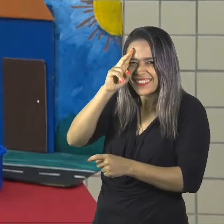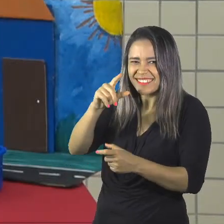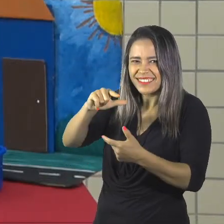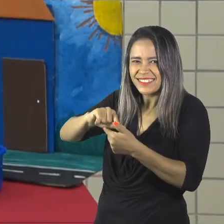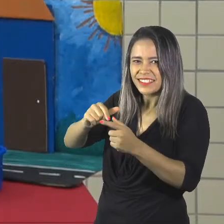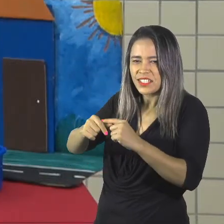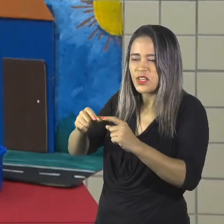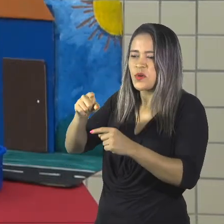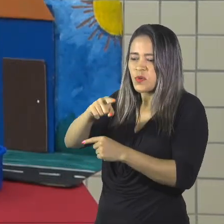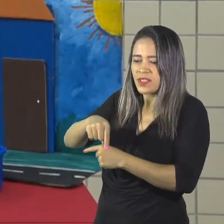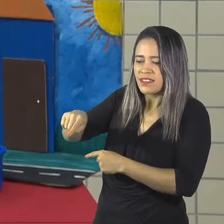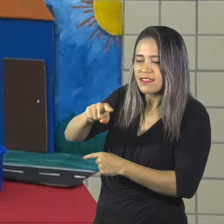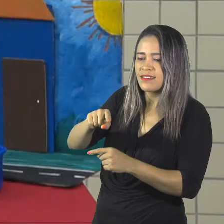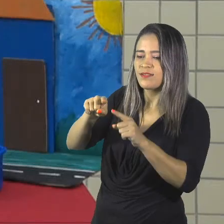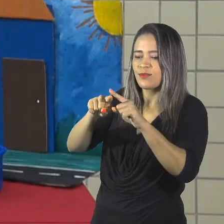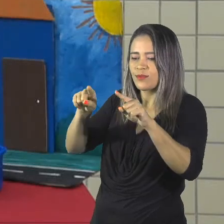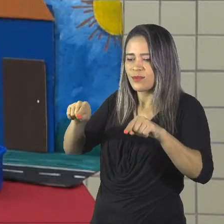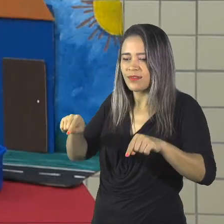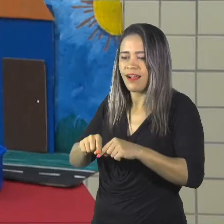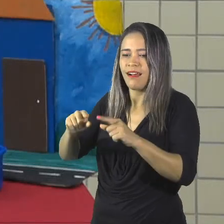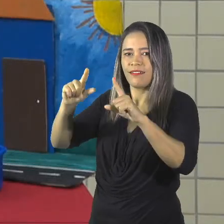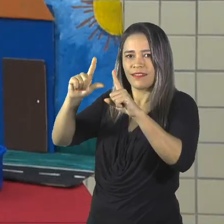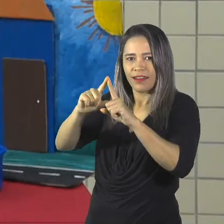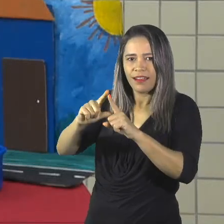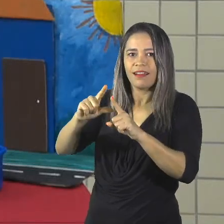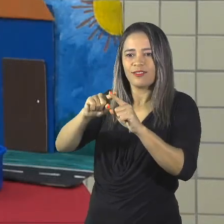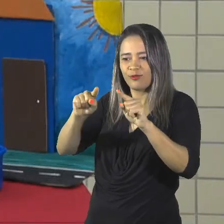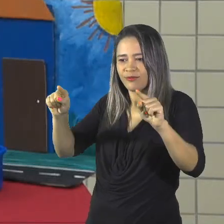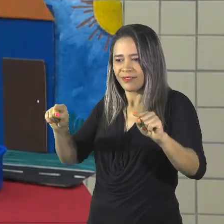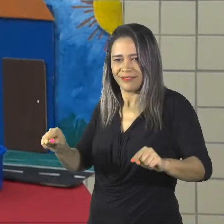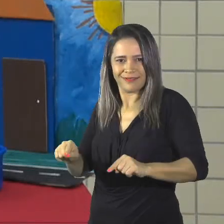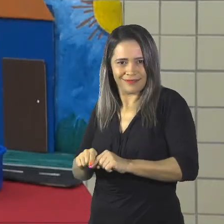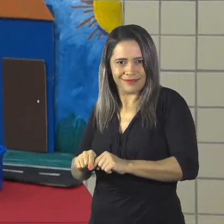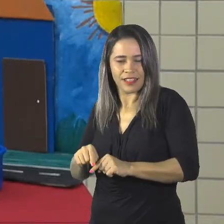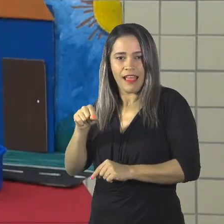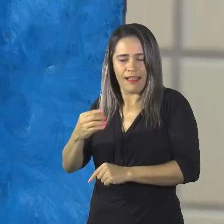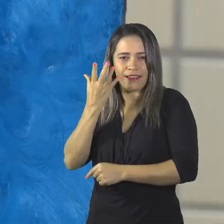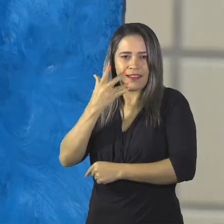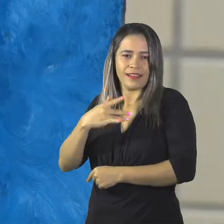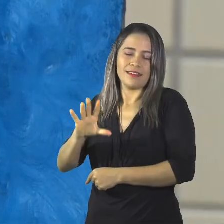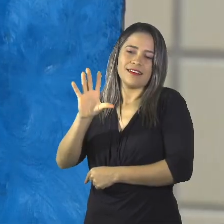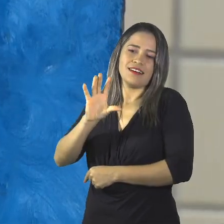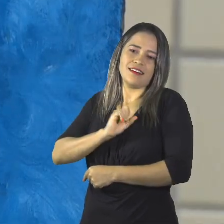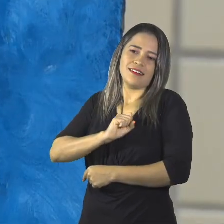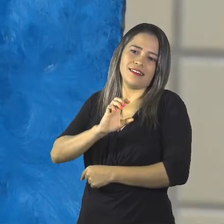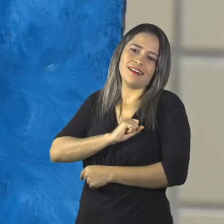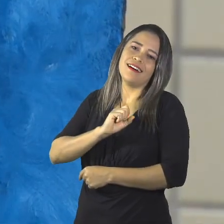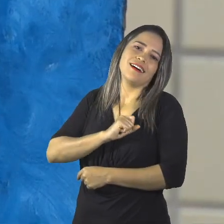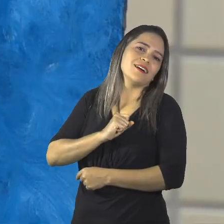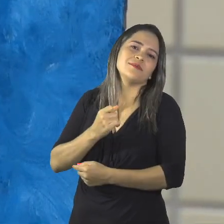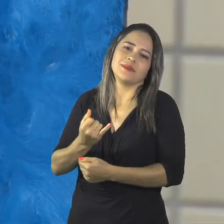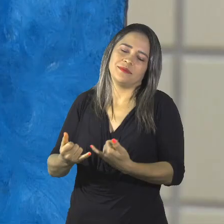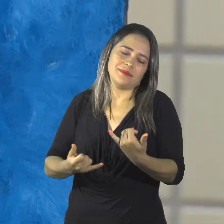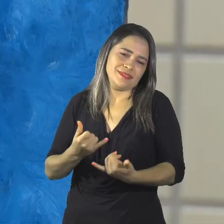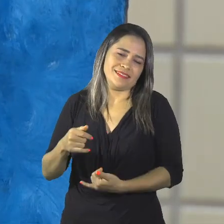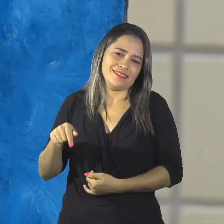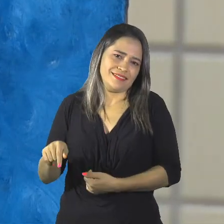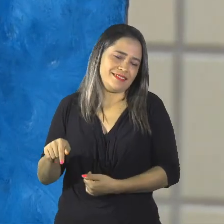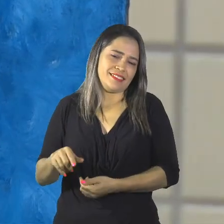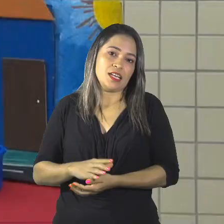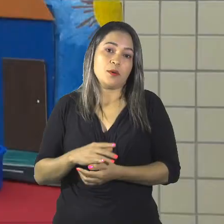O círculo, o quadrado, o triângulo, o retângulo. Essas crianças, elas amam brincar com essas pecinhas, porque ela